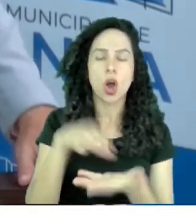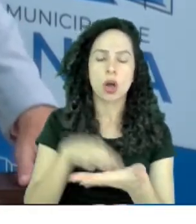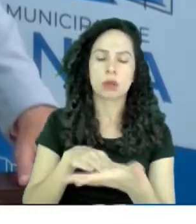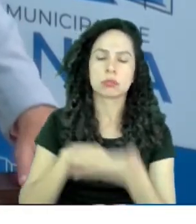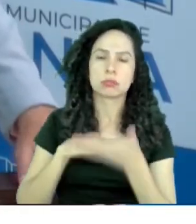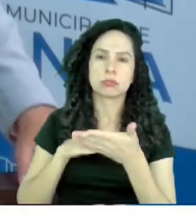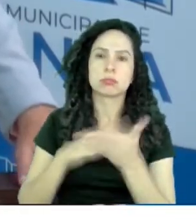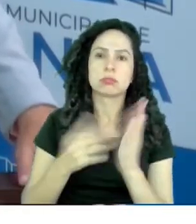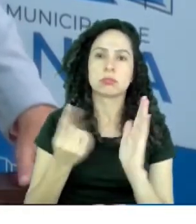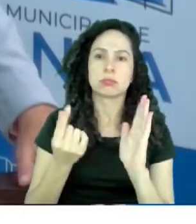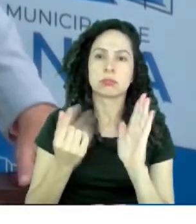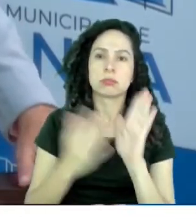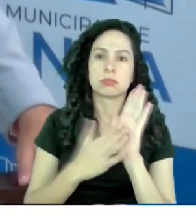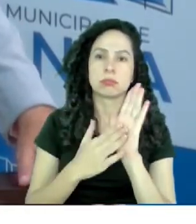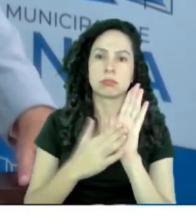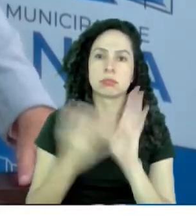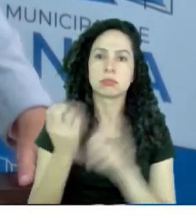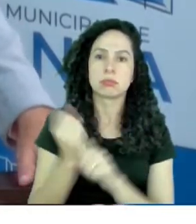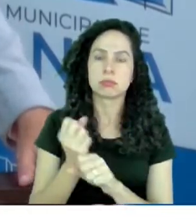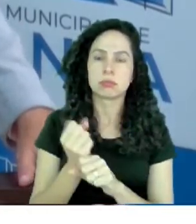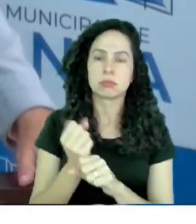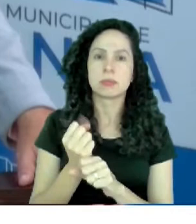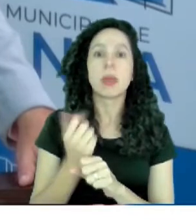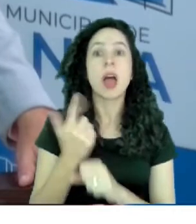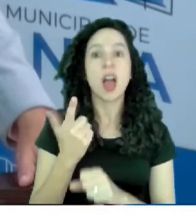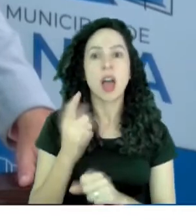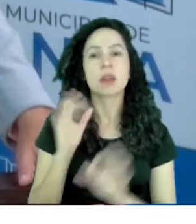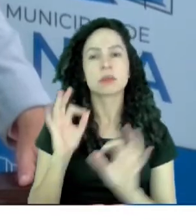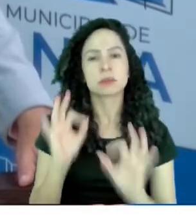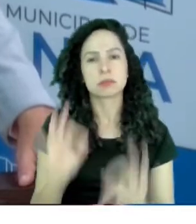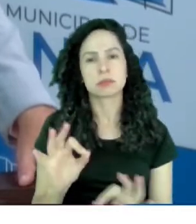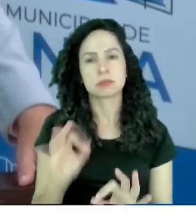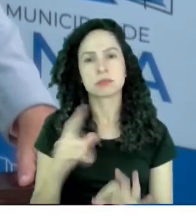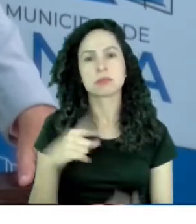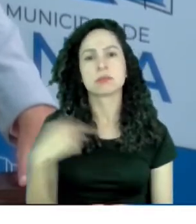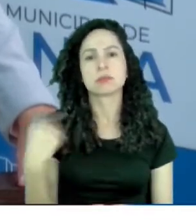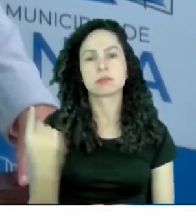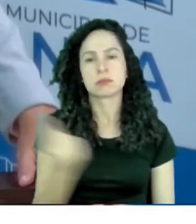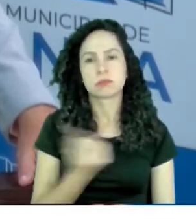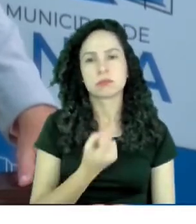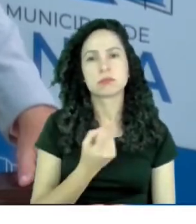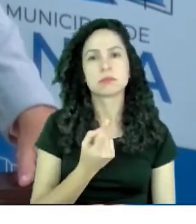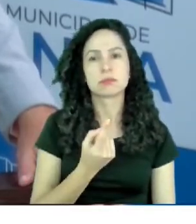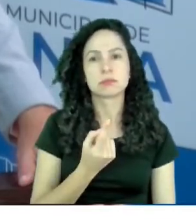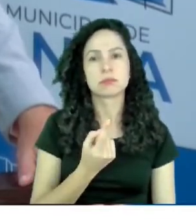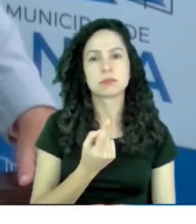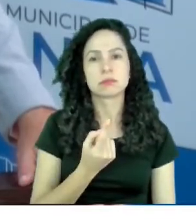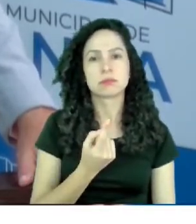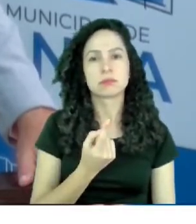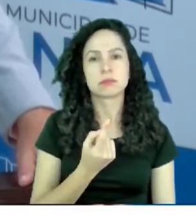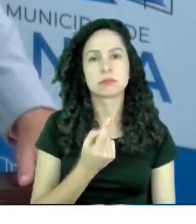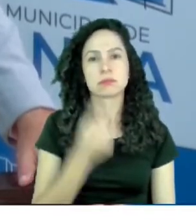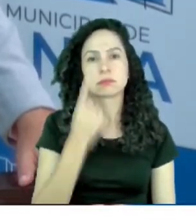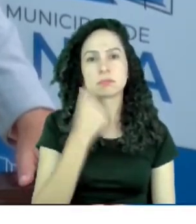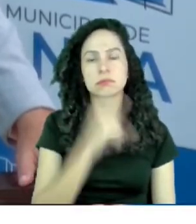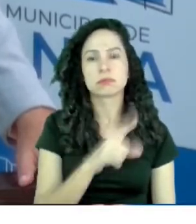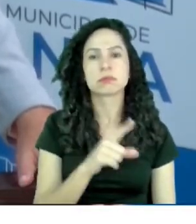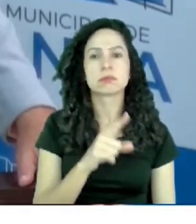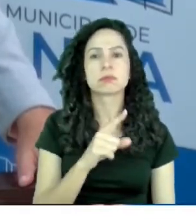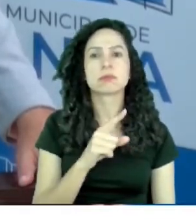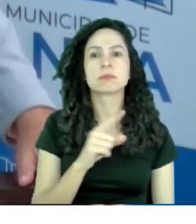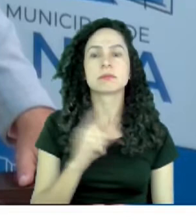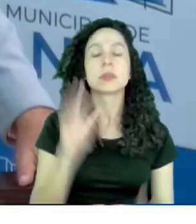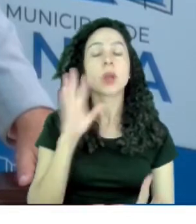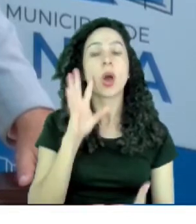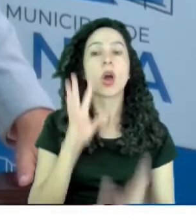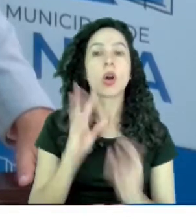contas, e aí sim nós faremos a nossa apontamento final, que eu